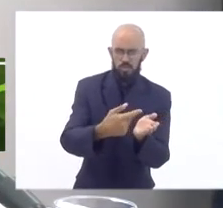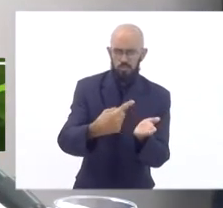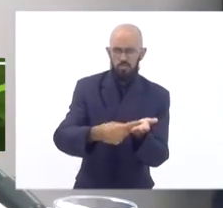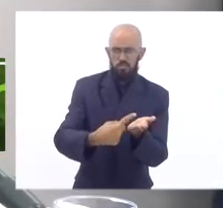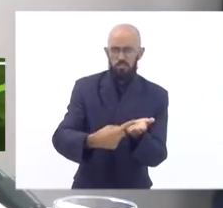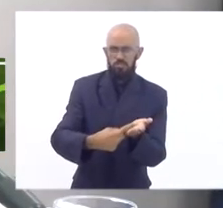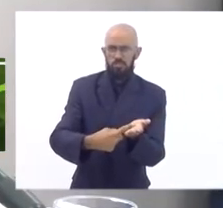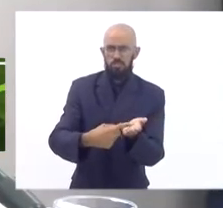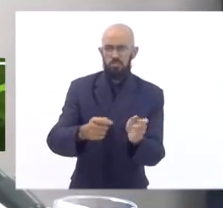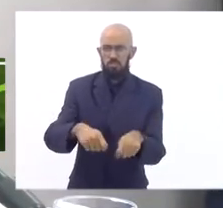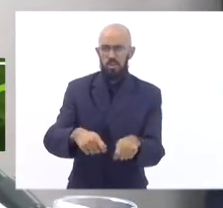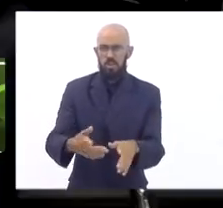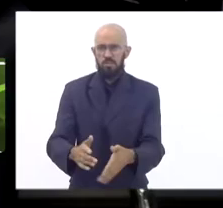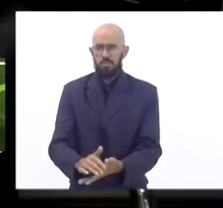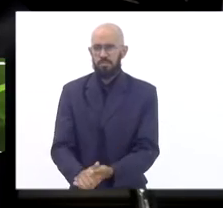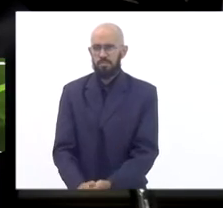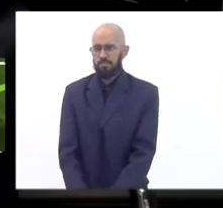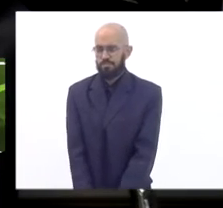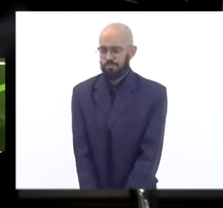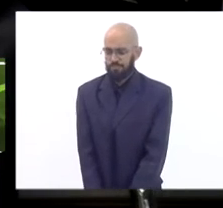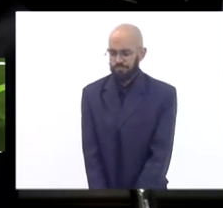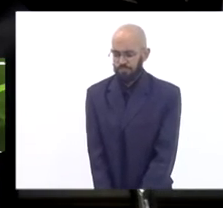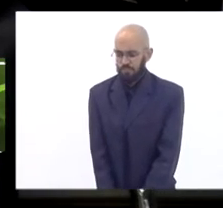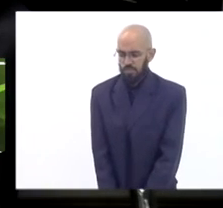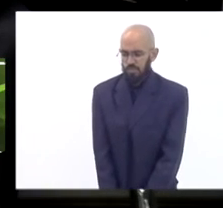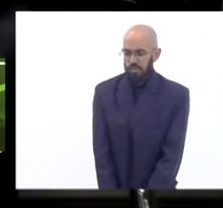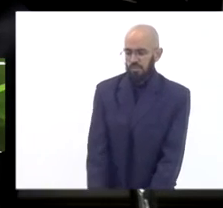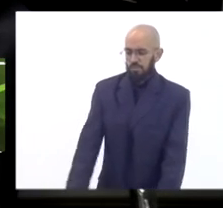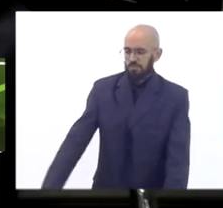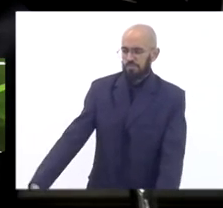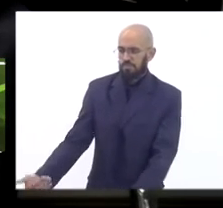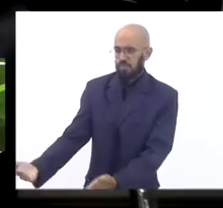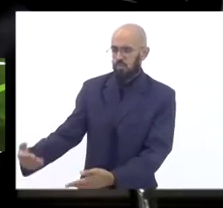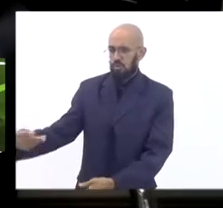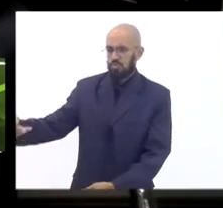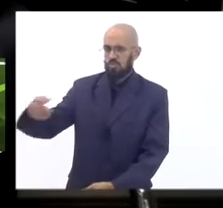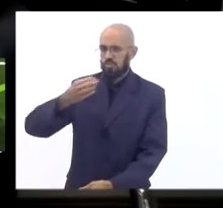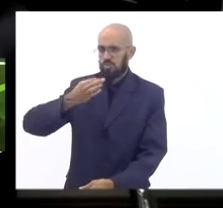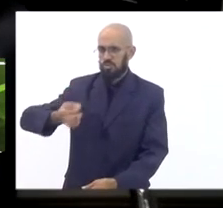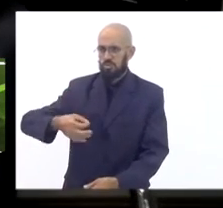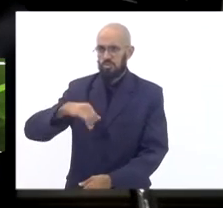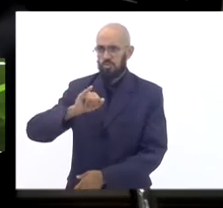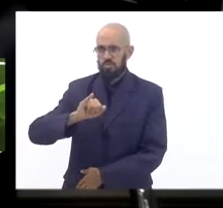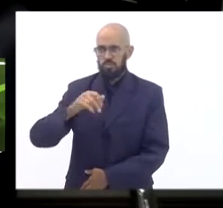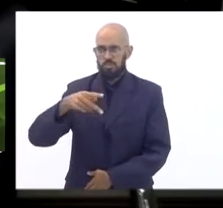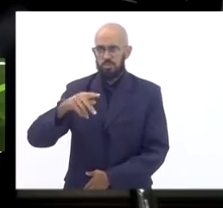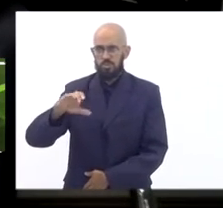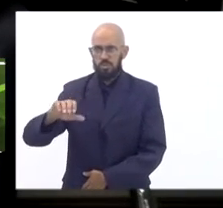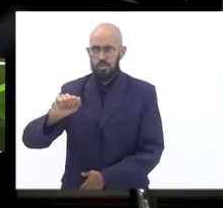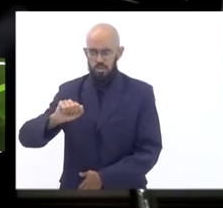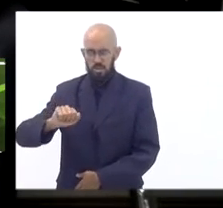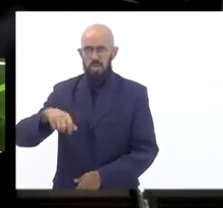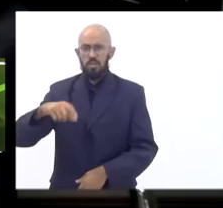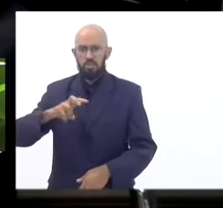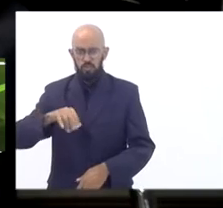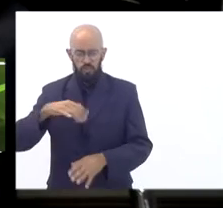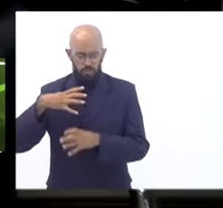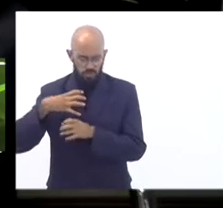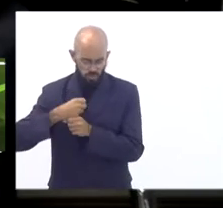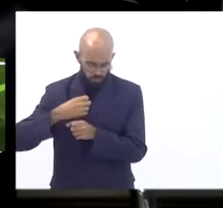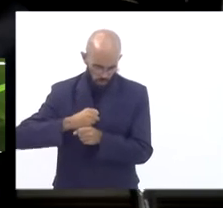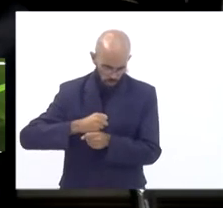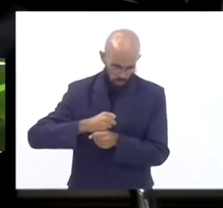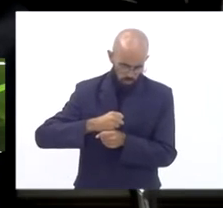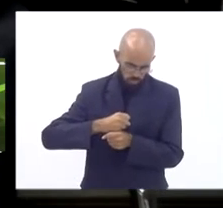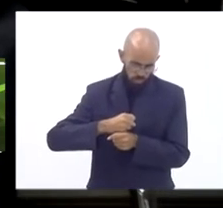vocês? Perfeitamente, deputado. Com relação à sugestão do IPCA, está anotado aqui, a gente vai fazer os cálculos, lembrando